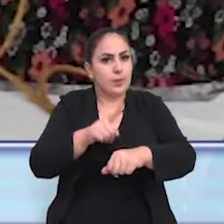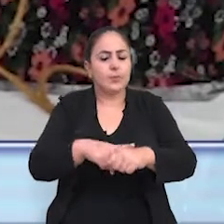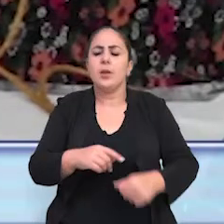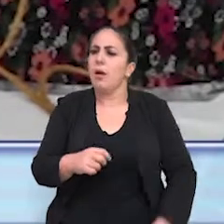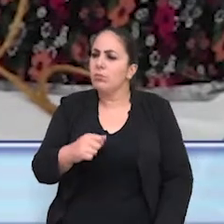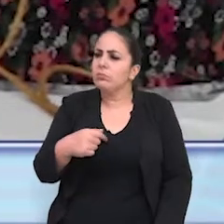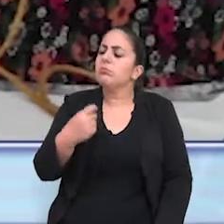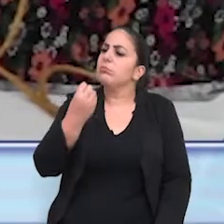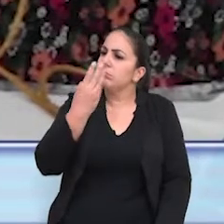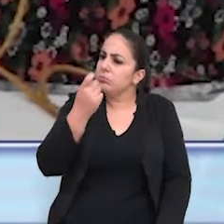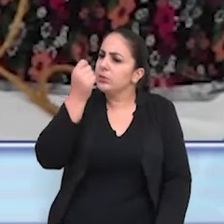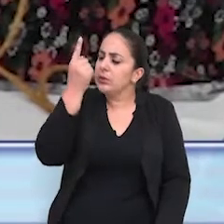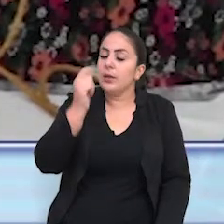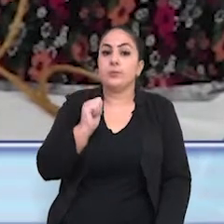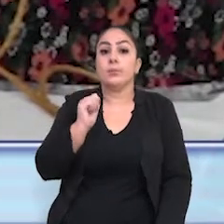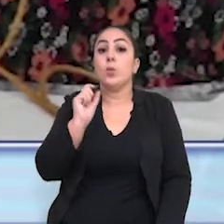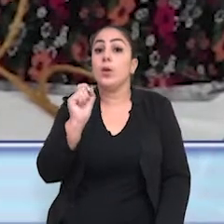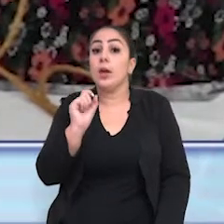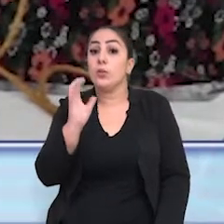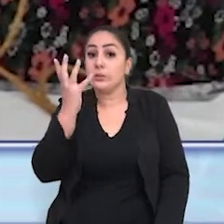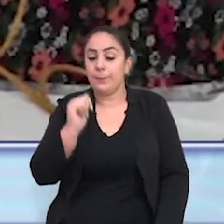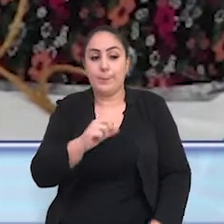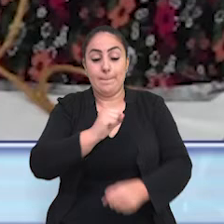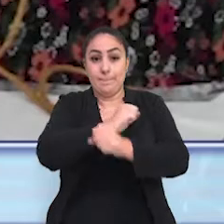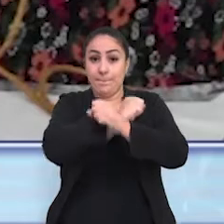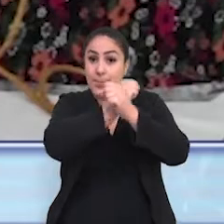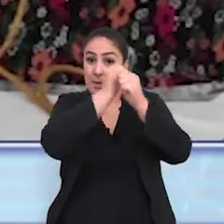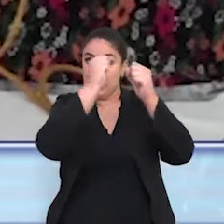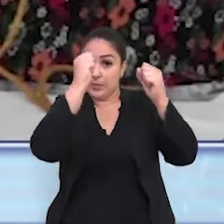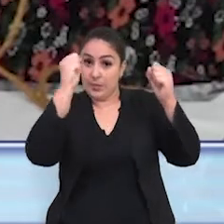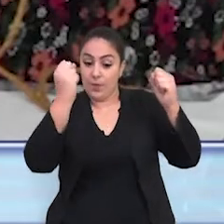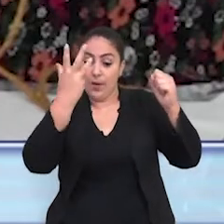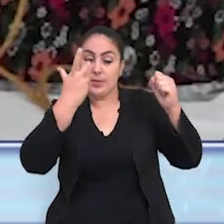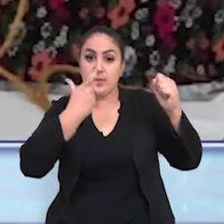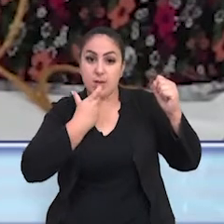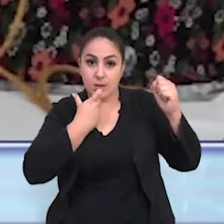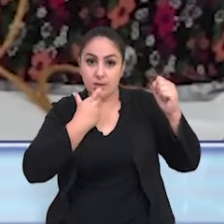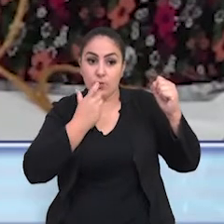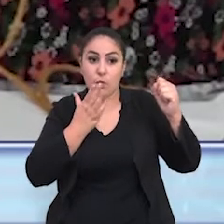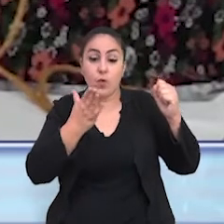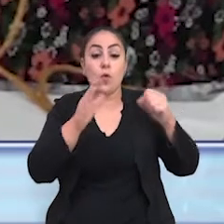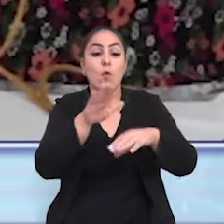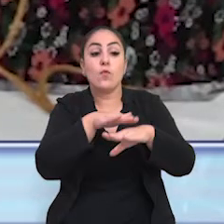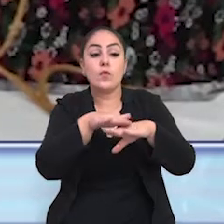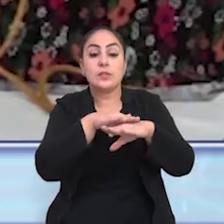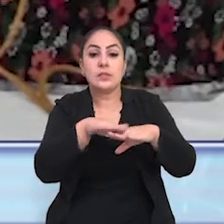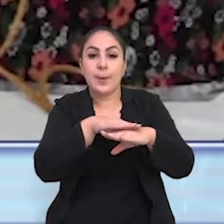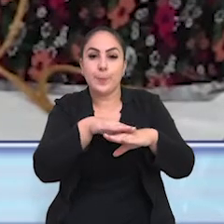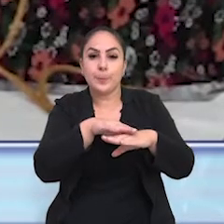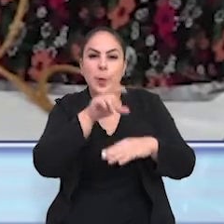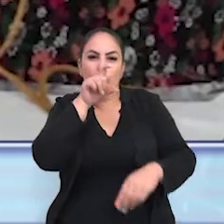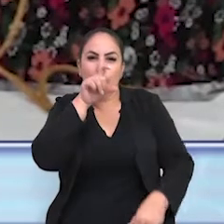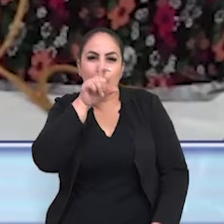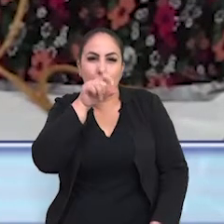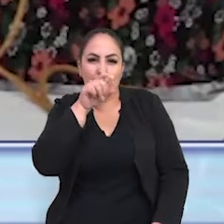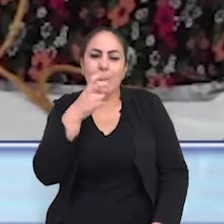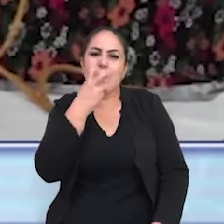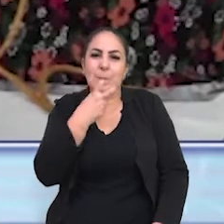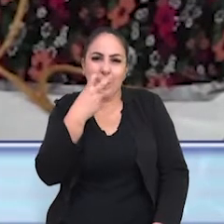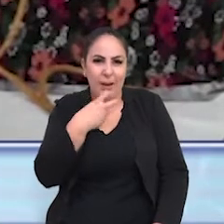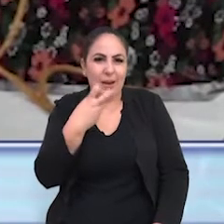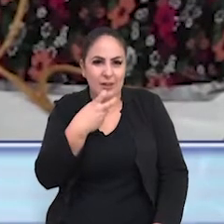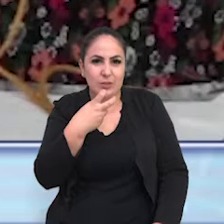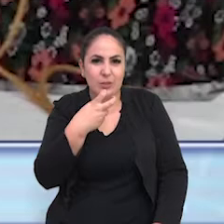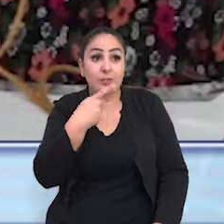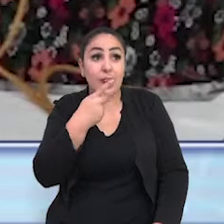uma boa ideia, respondeu a outra. E aí, quando amanheceu, as crianças resolveram falar para o papagaio, avisar o